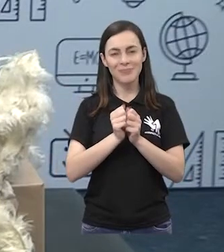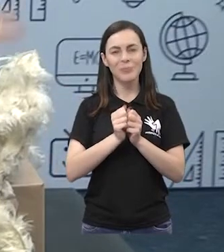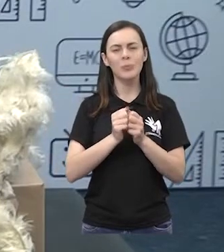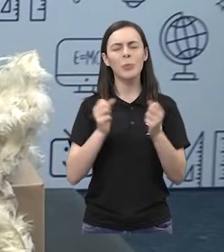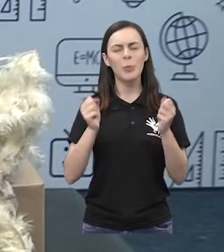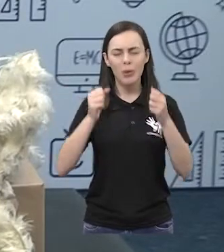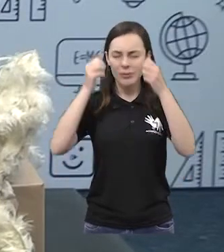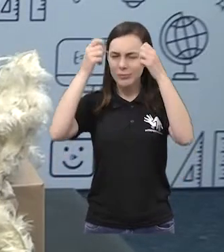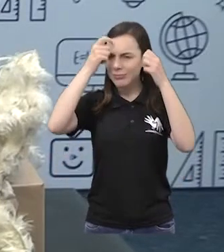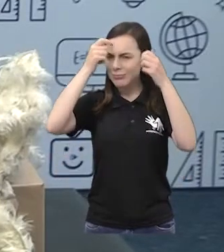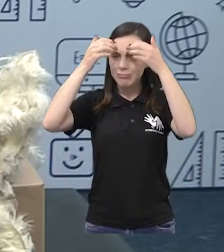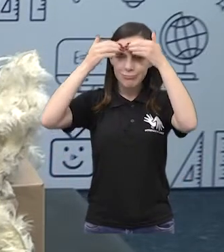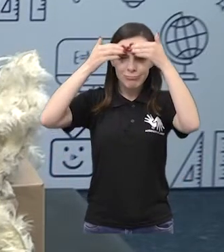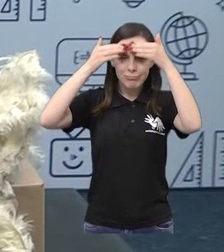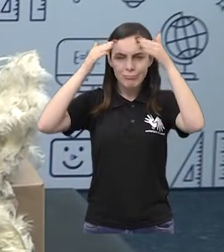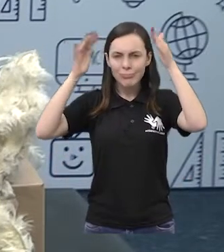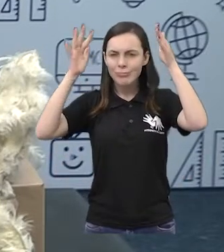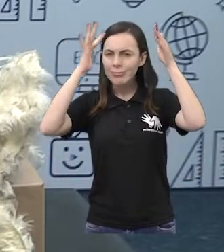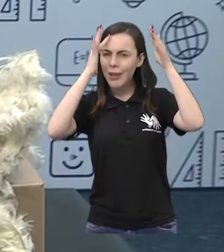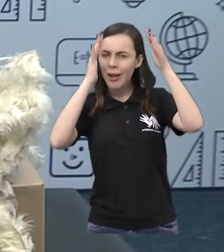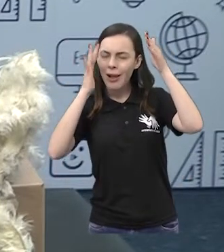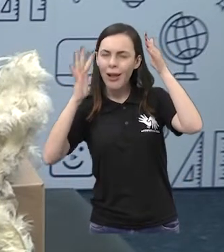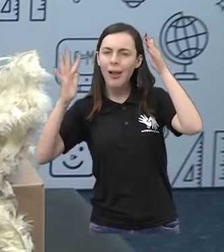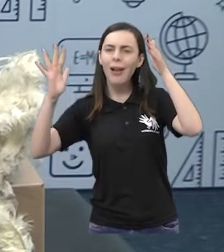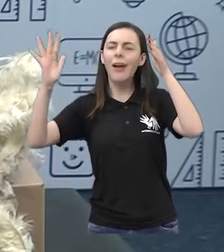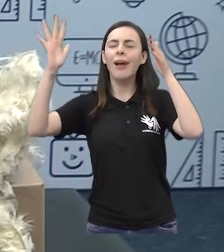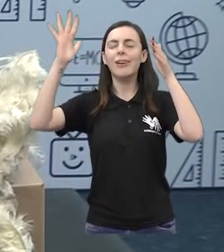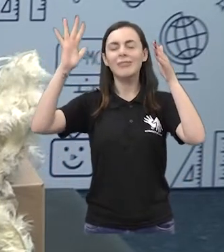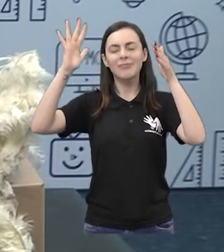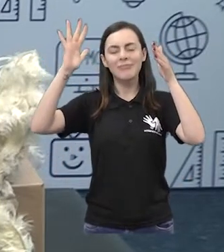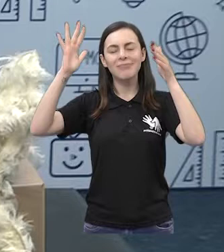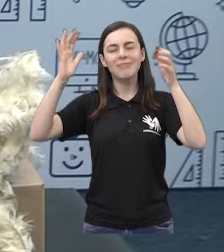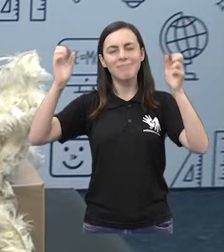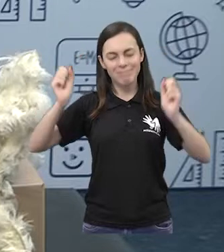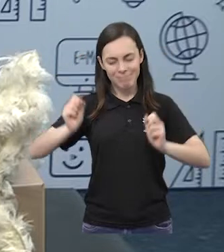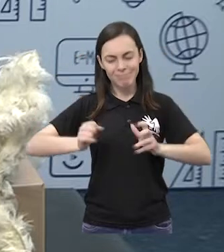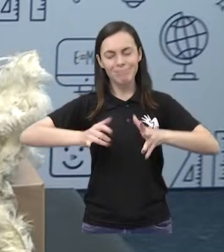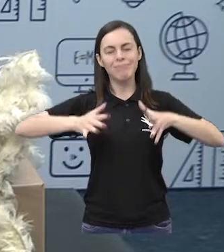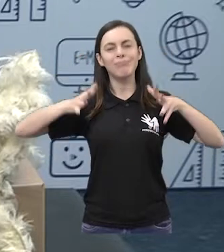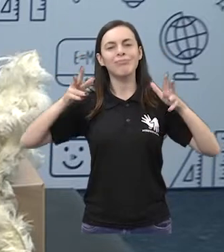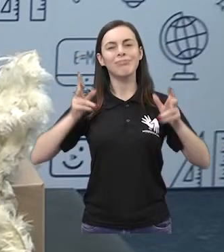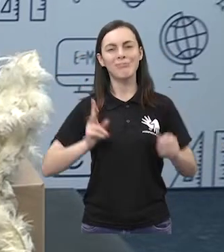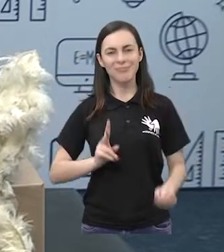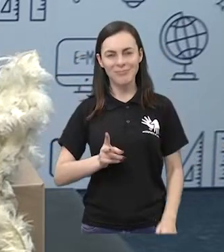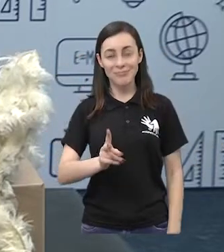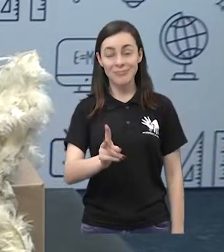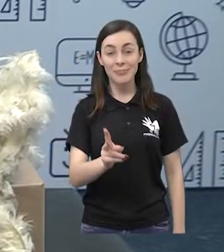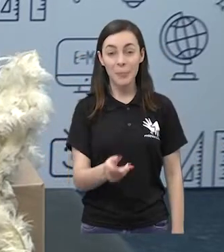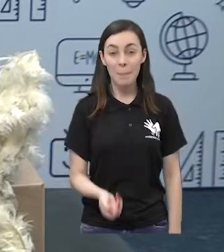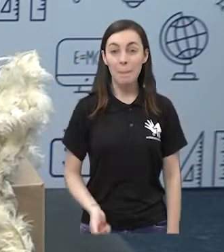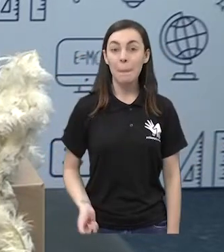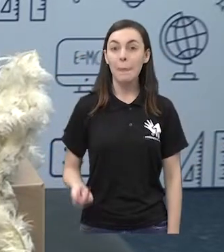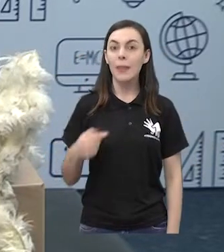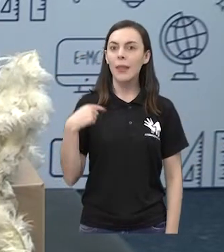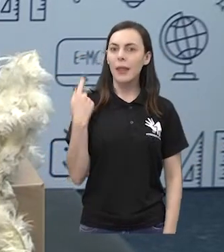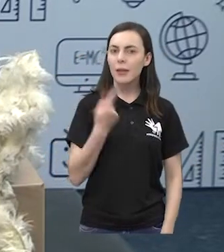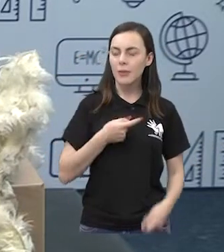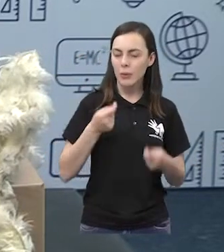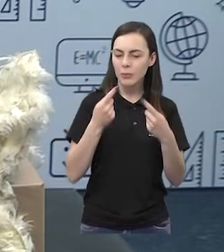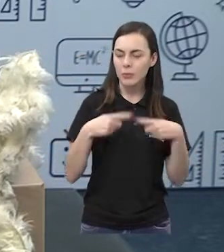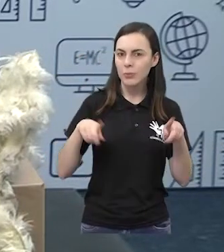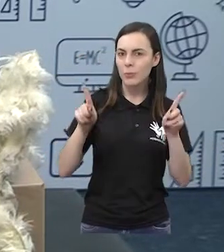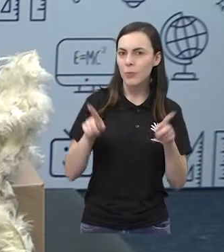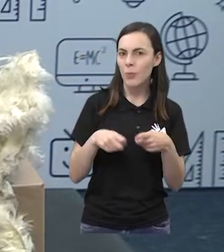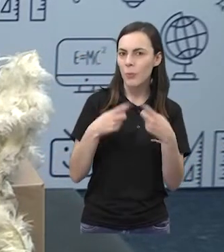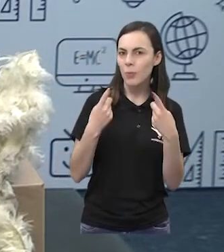asas da imaginação e deixe o encantamento vir preste atenção comigo vamos trazer uma